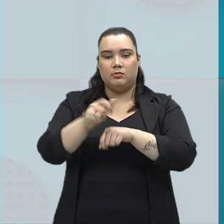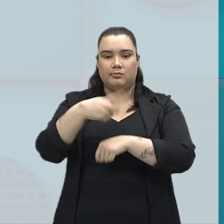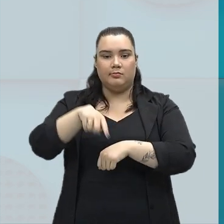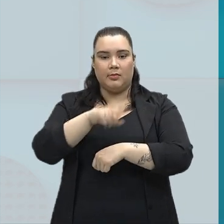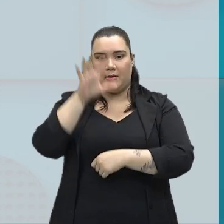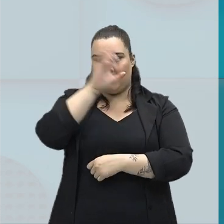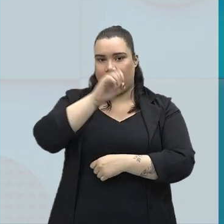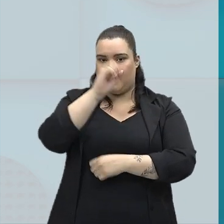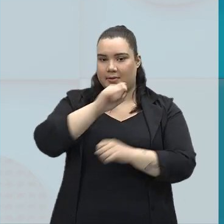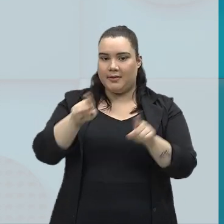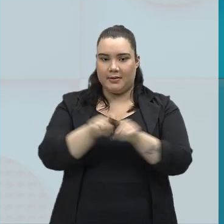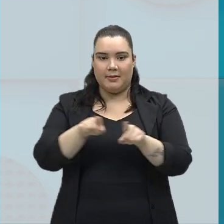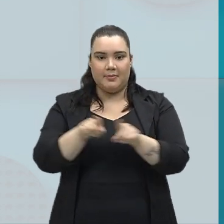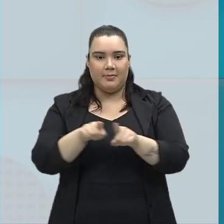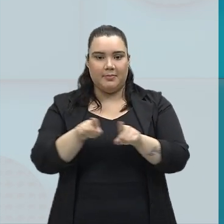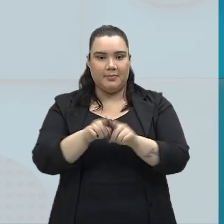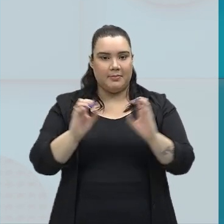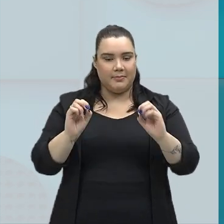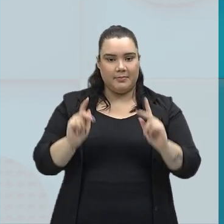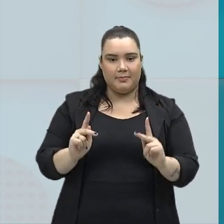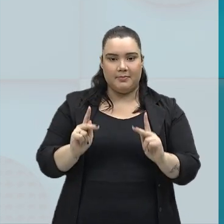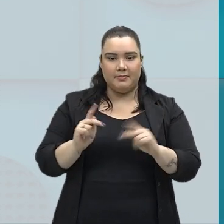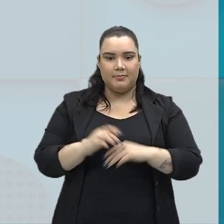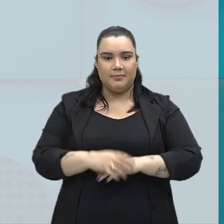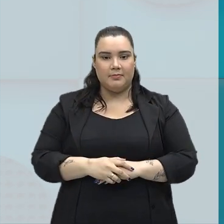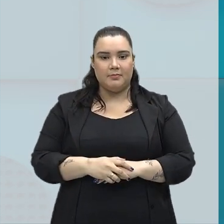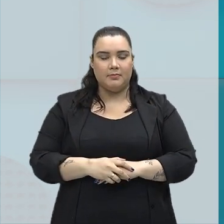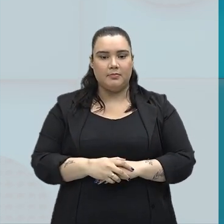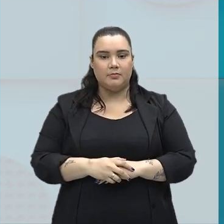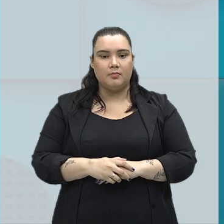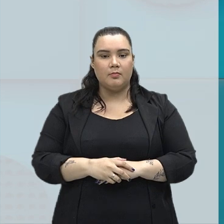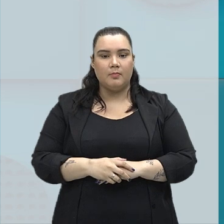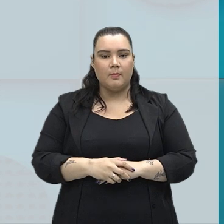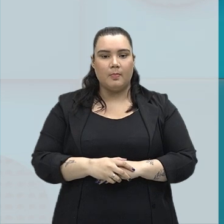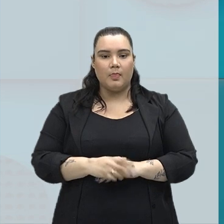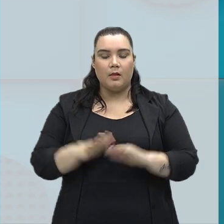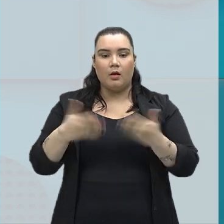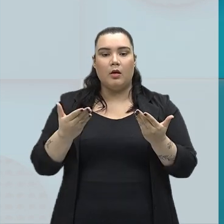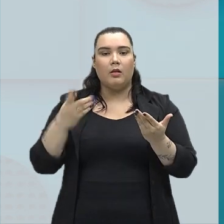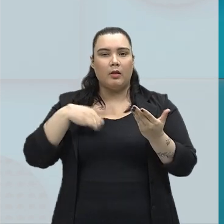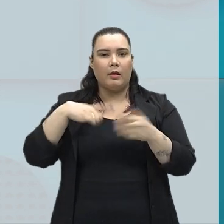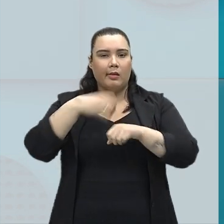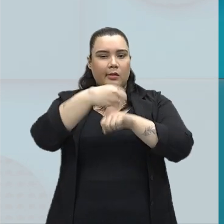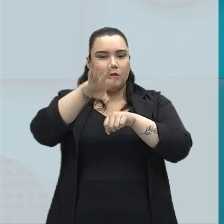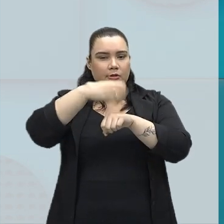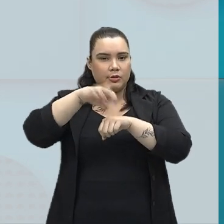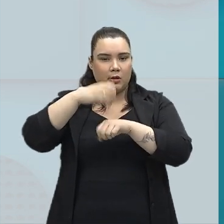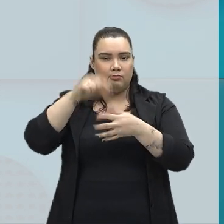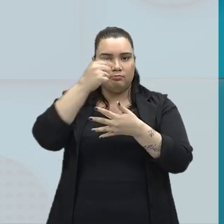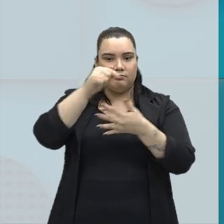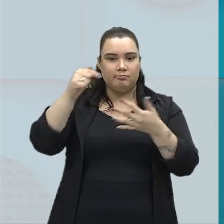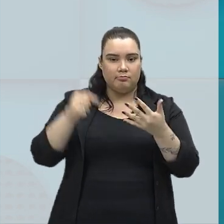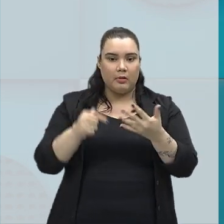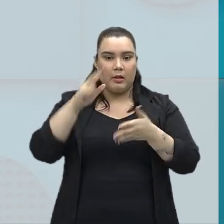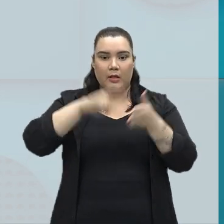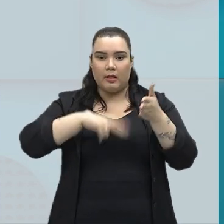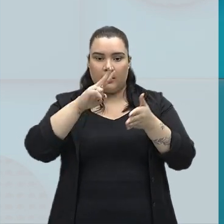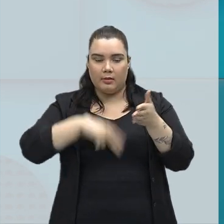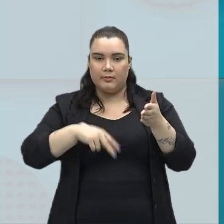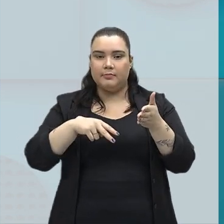aprender com a gente também, ok? E vou finalizar dando umas dicas para vocês de leitura